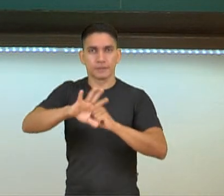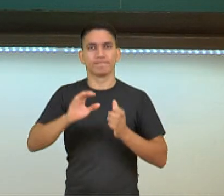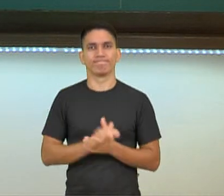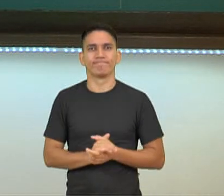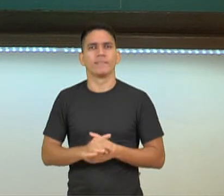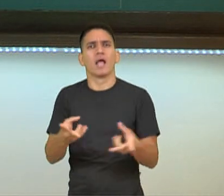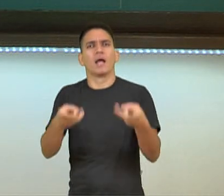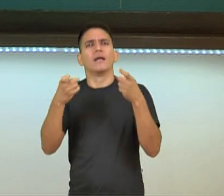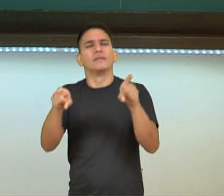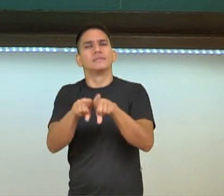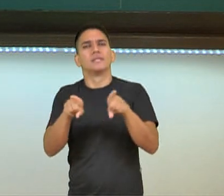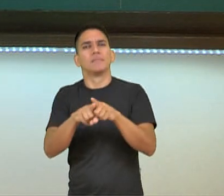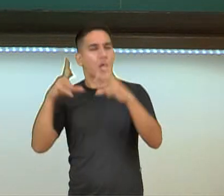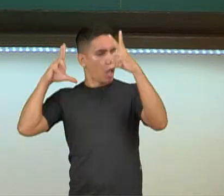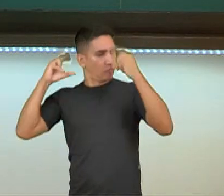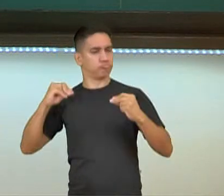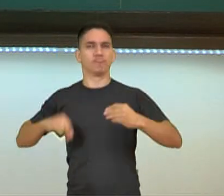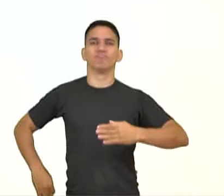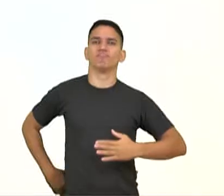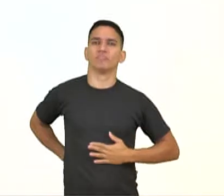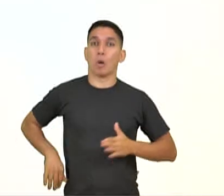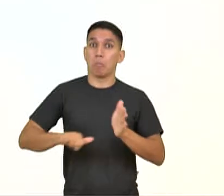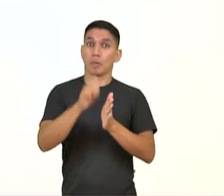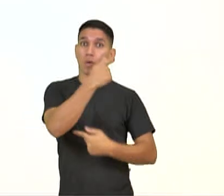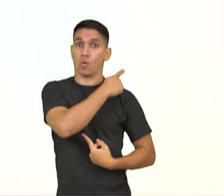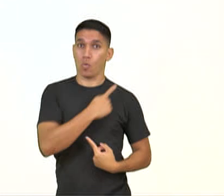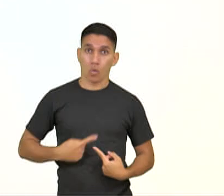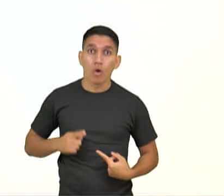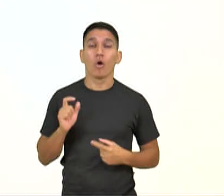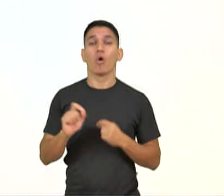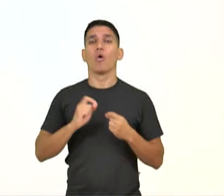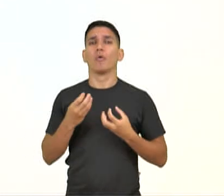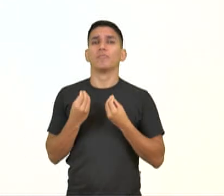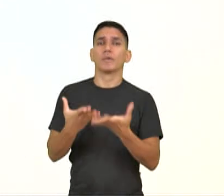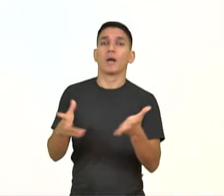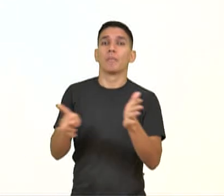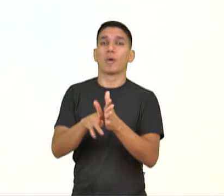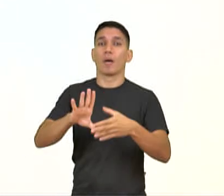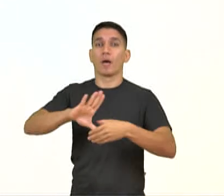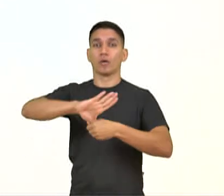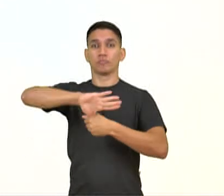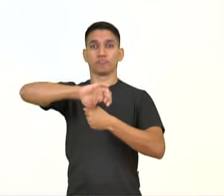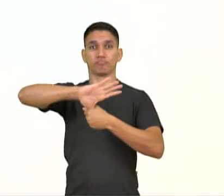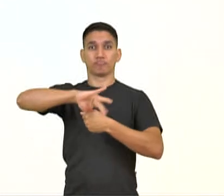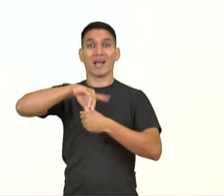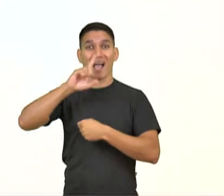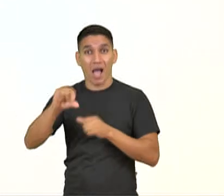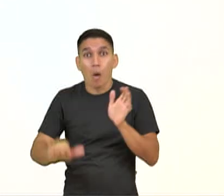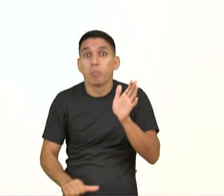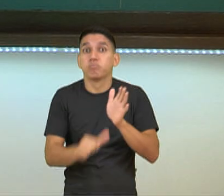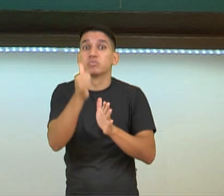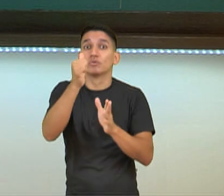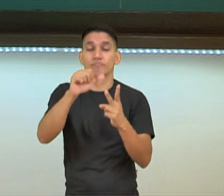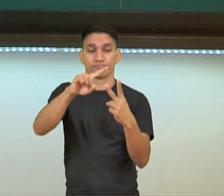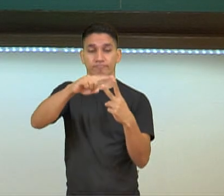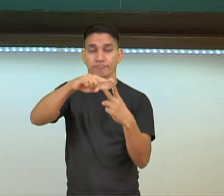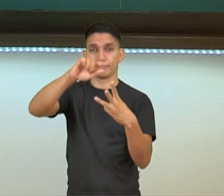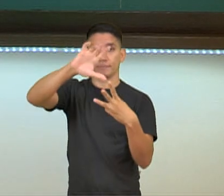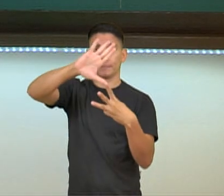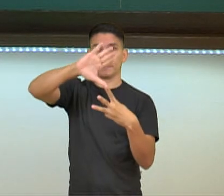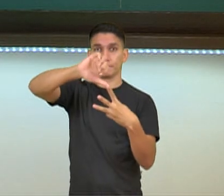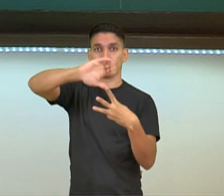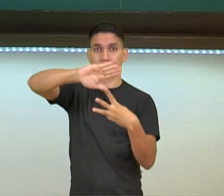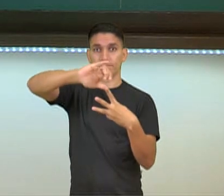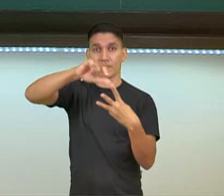Bonaparte ele vai consagrar o seu primeiro governo, através do consulado, sendo o primeiro cônsul e tendo